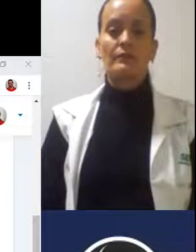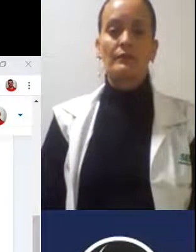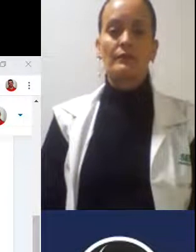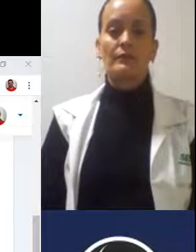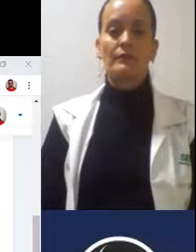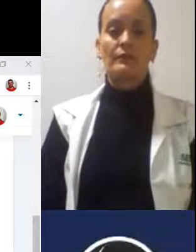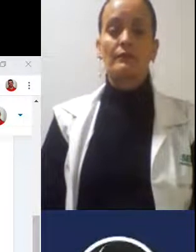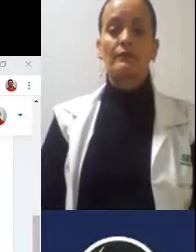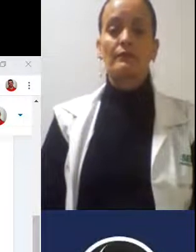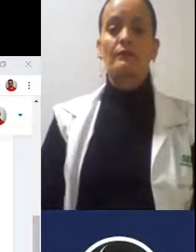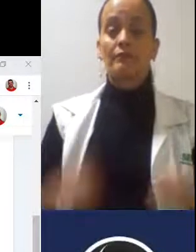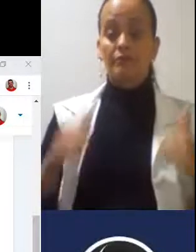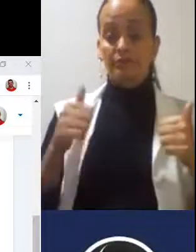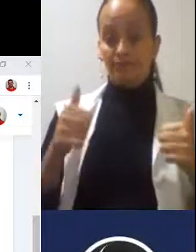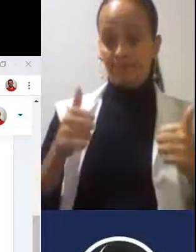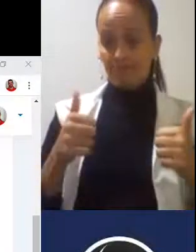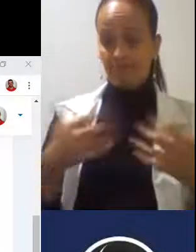Então, pessoal, boa noite.